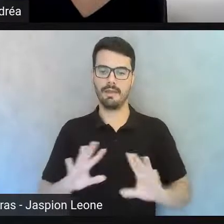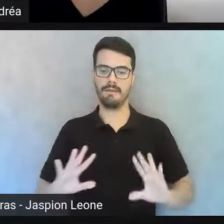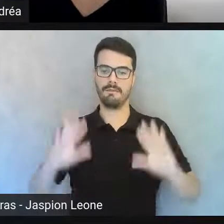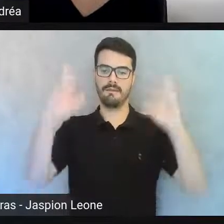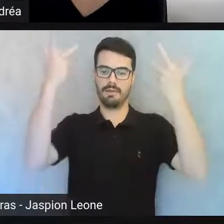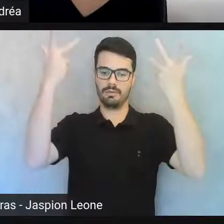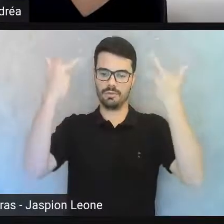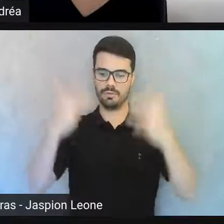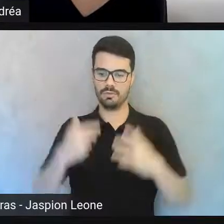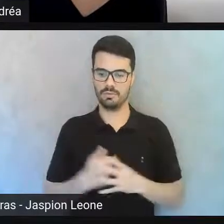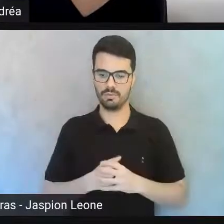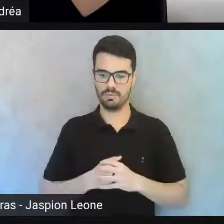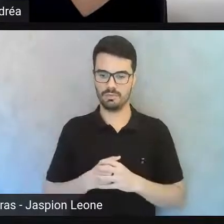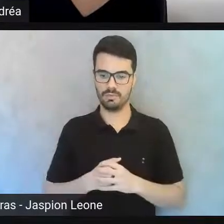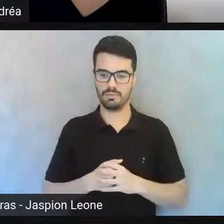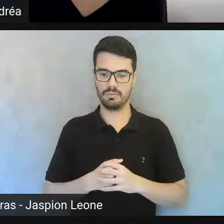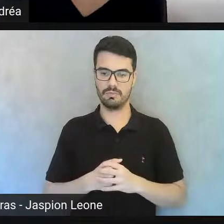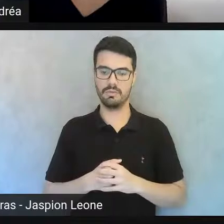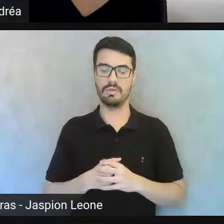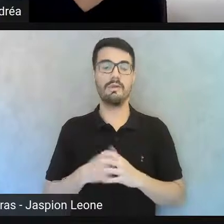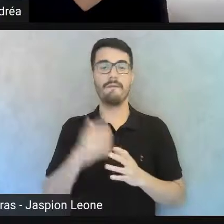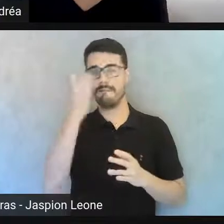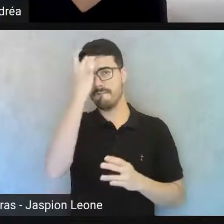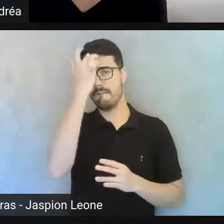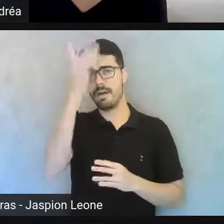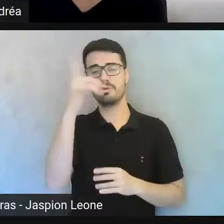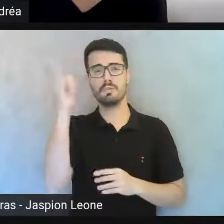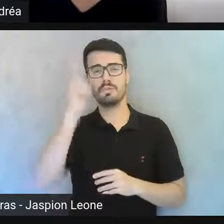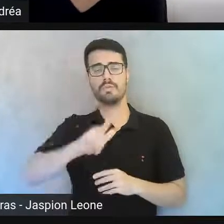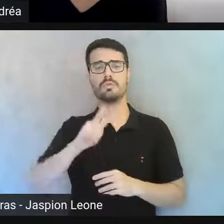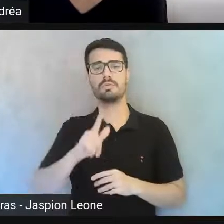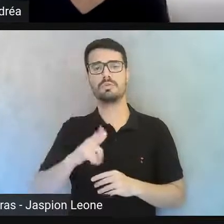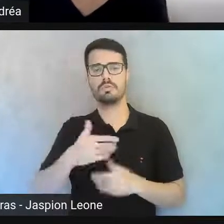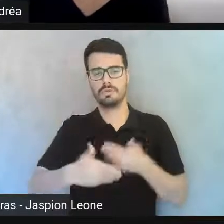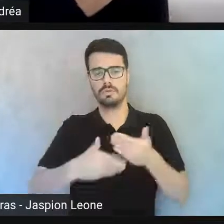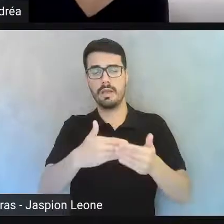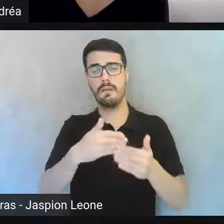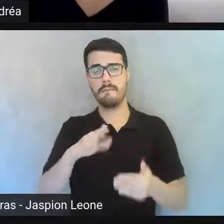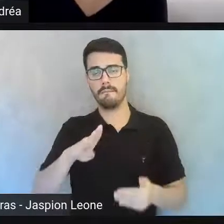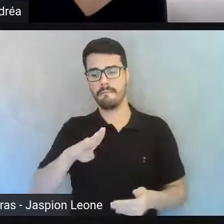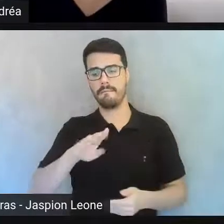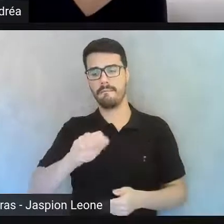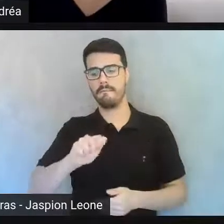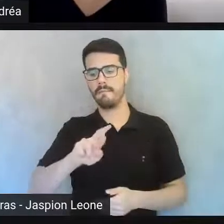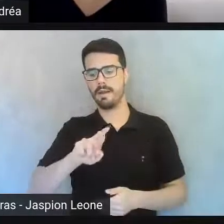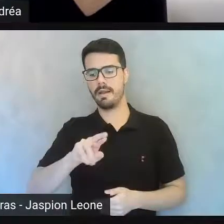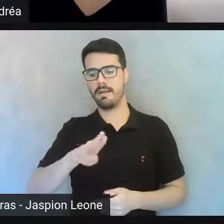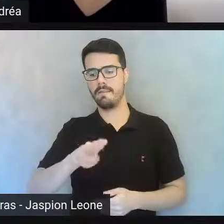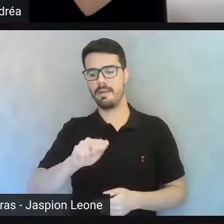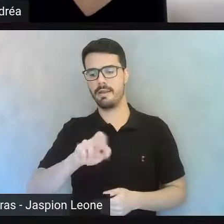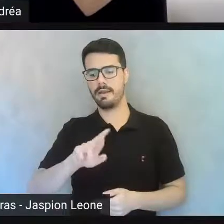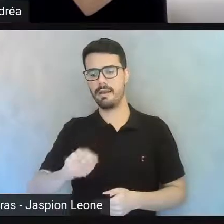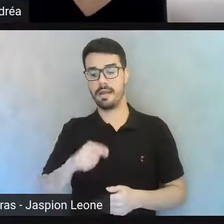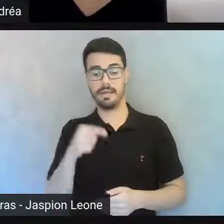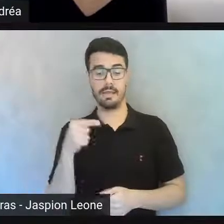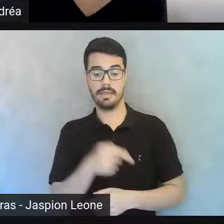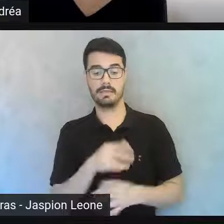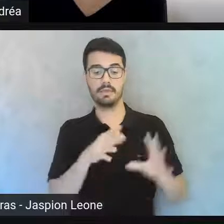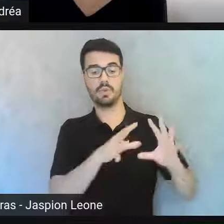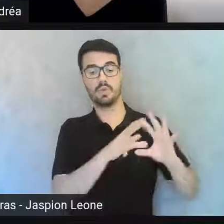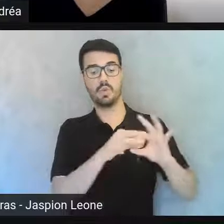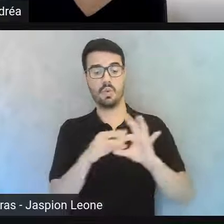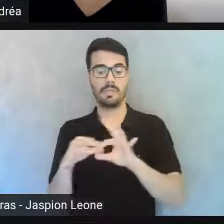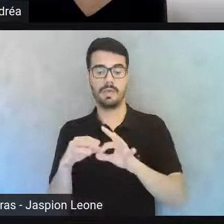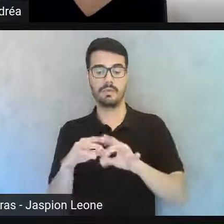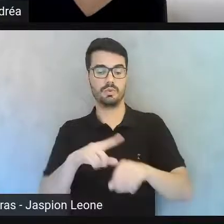de fácil aplicação no nosso dia a dia. Então, a Bárbara está perguntando, nesse contexto de